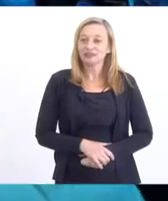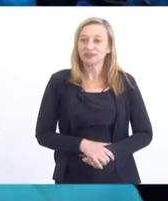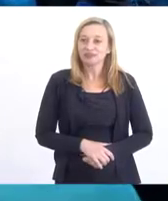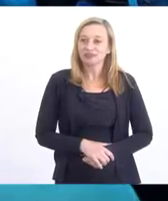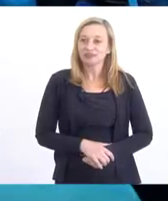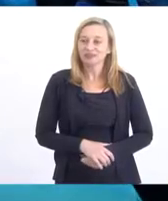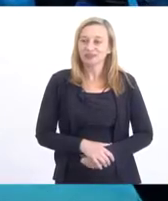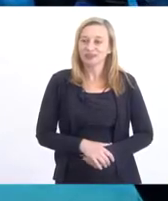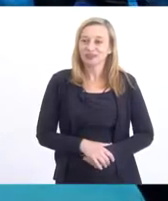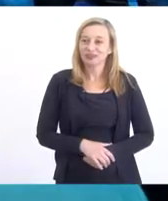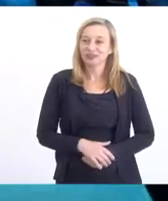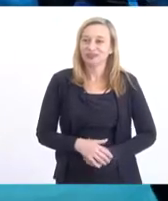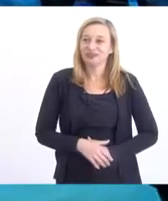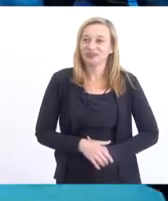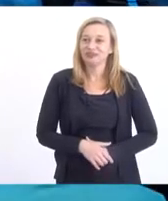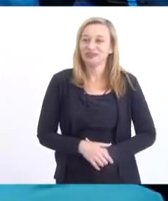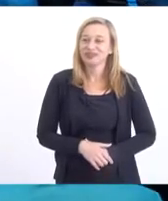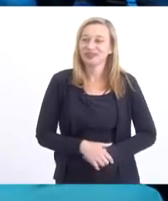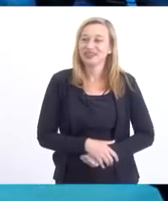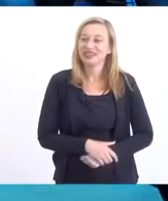Pode ficar tranquilo que eu não vou cantar, não.